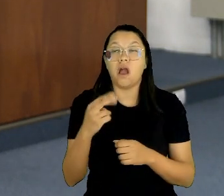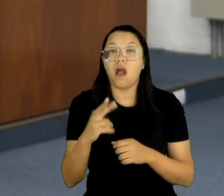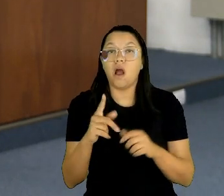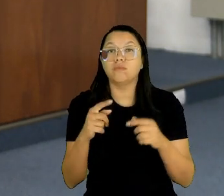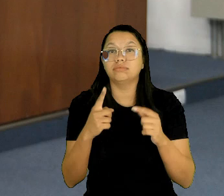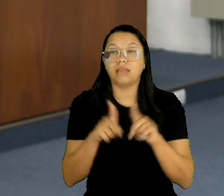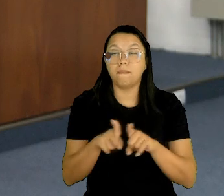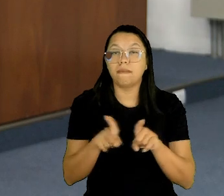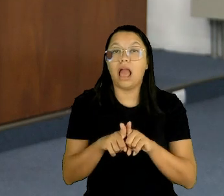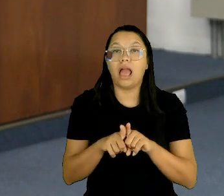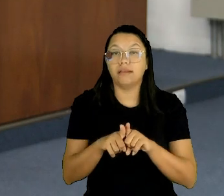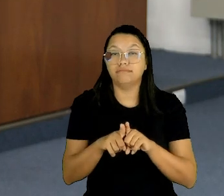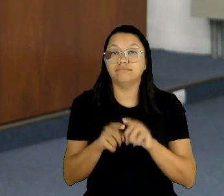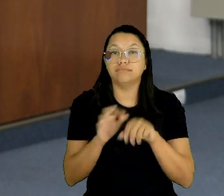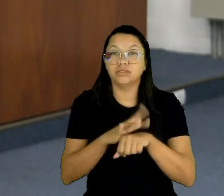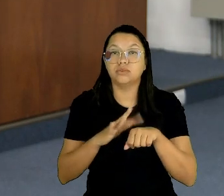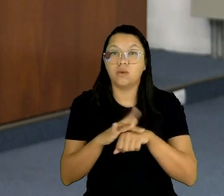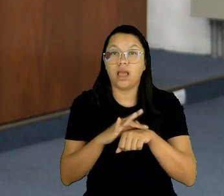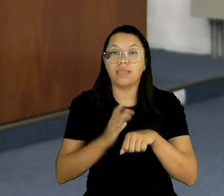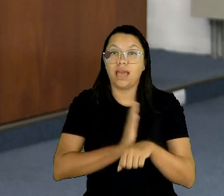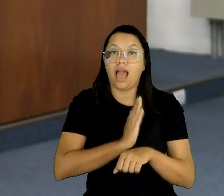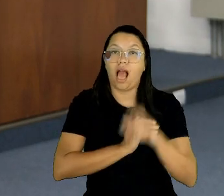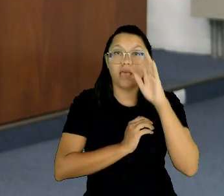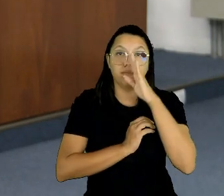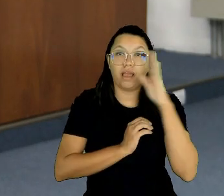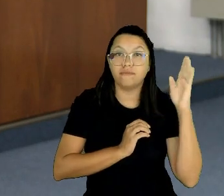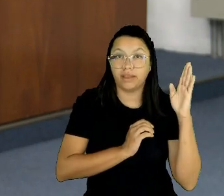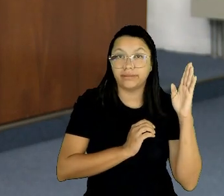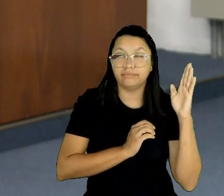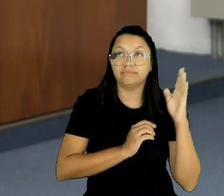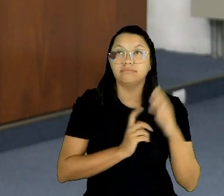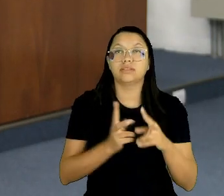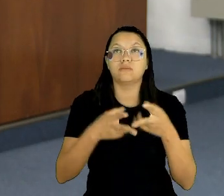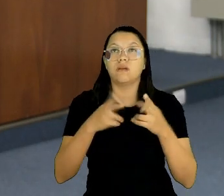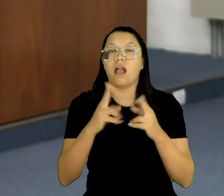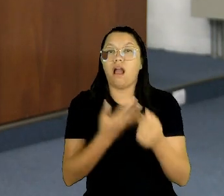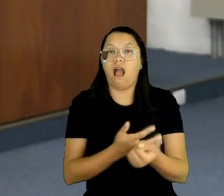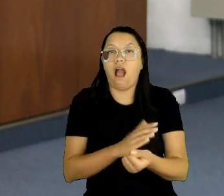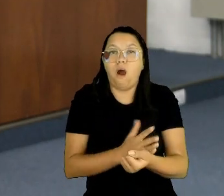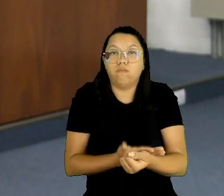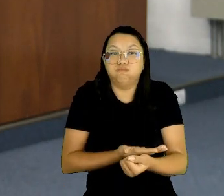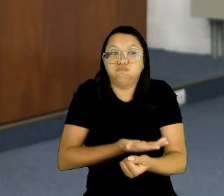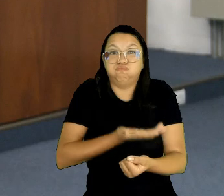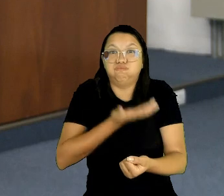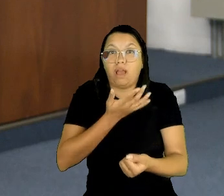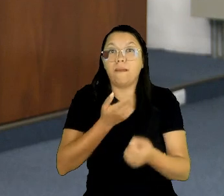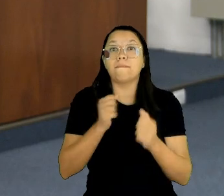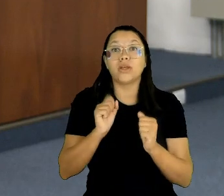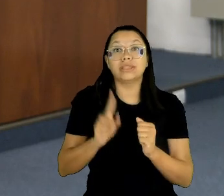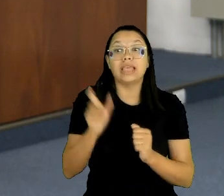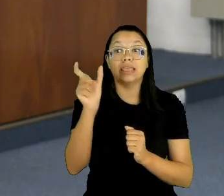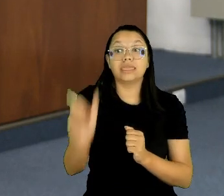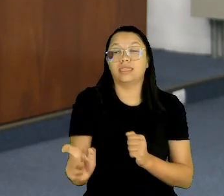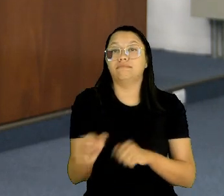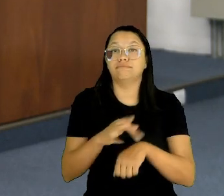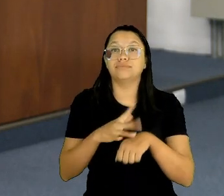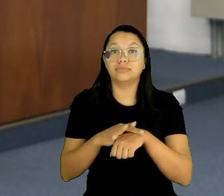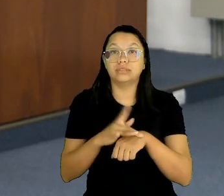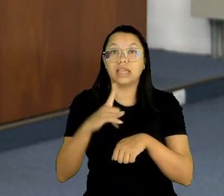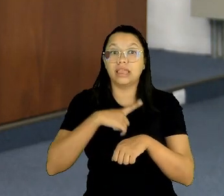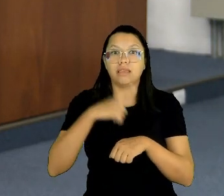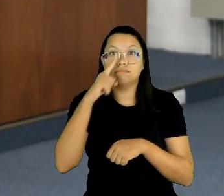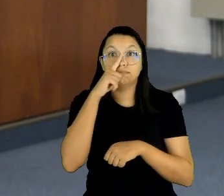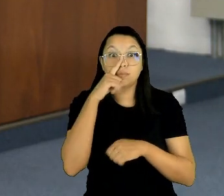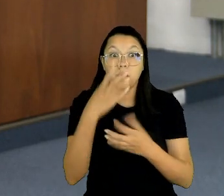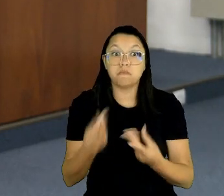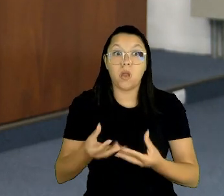nervoso central ou periférico que eu comentei, ele vai ter algum sintoma? Assim como a hipertensão e todas as outras doenças, pode ser que esse